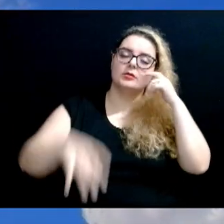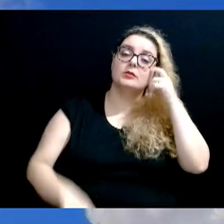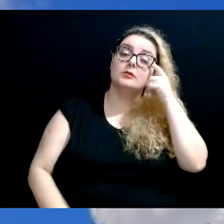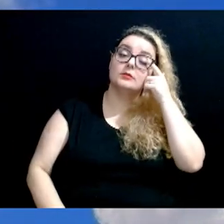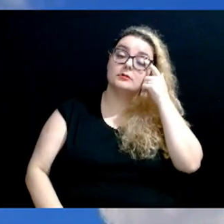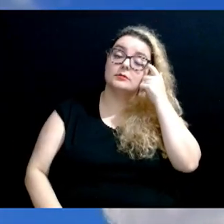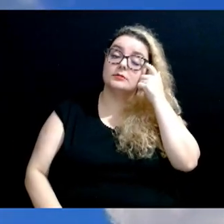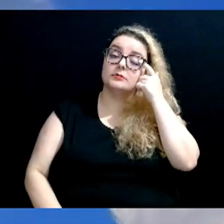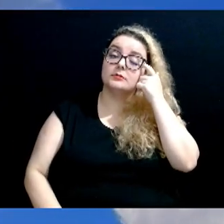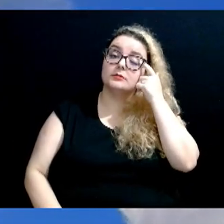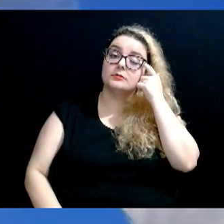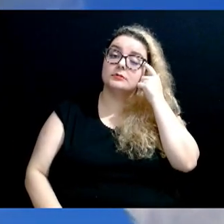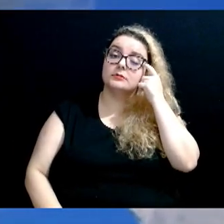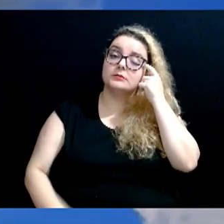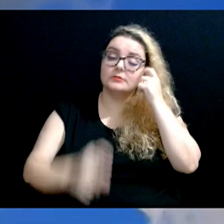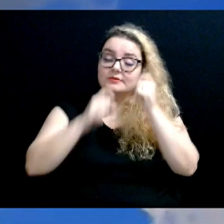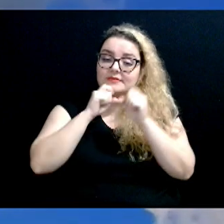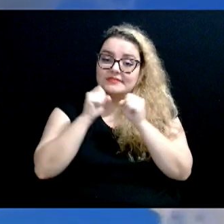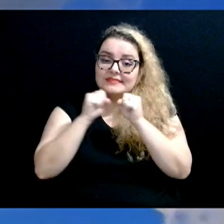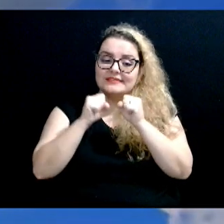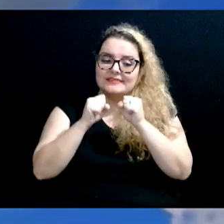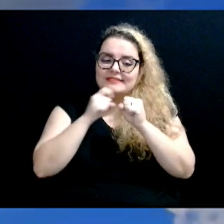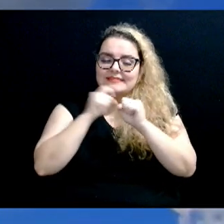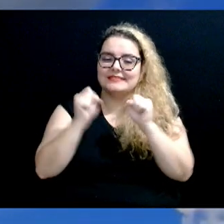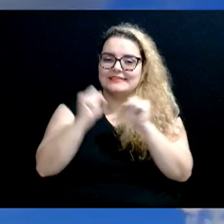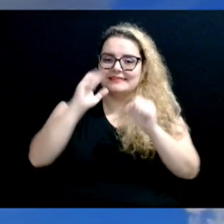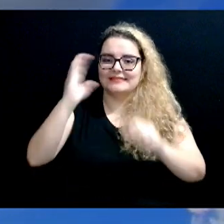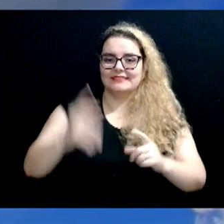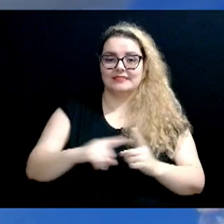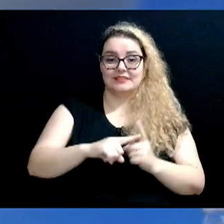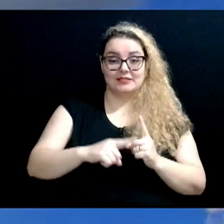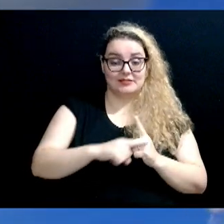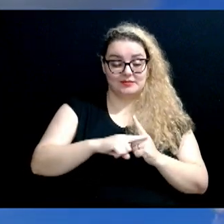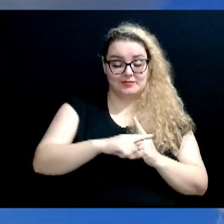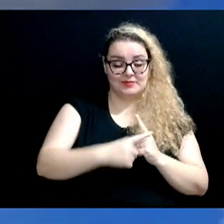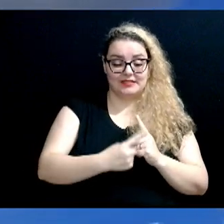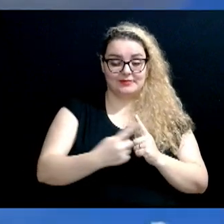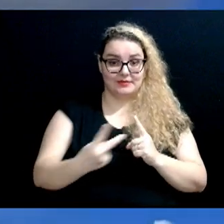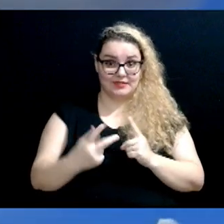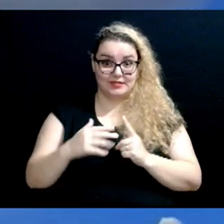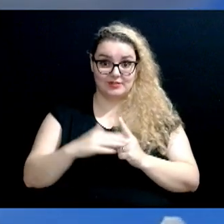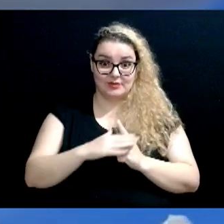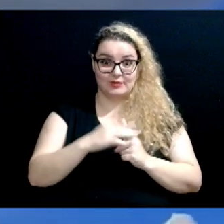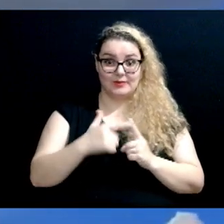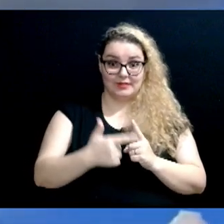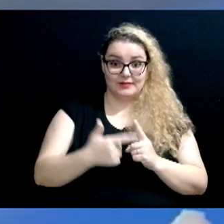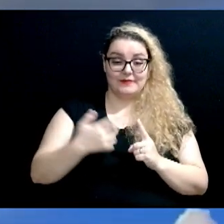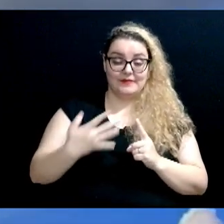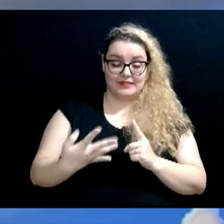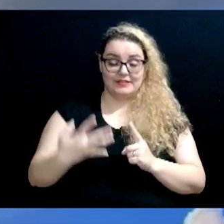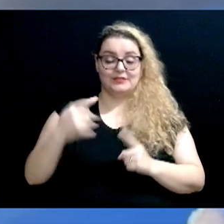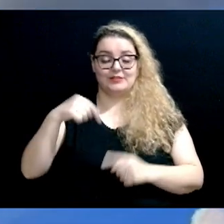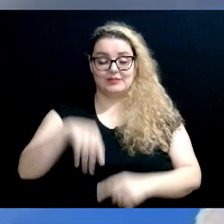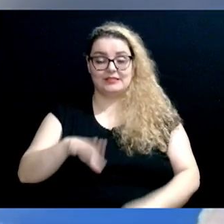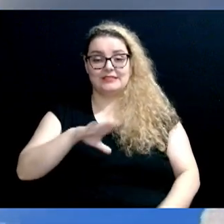mais. Estamos no inverno brasileiro, mínima 12, máxima 24